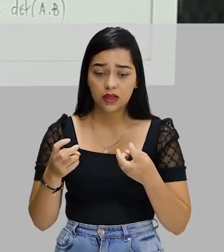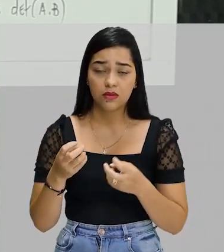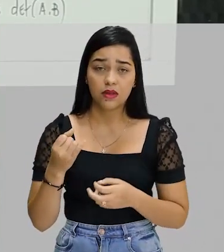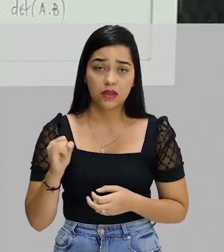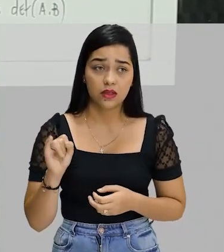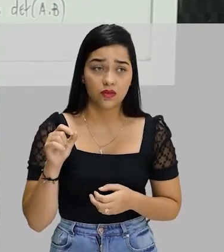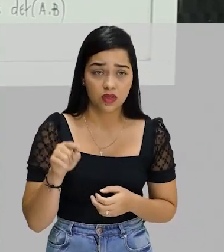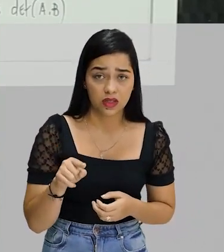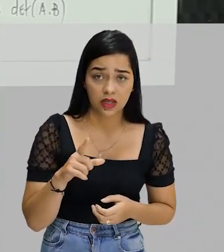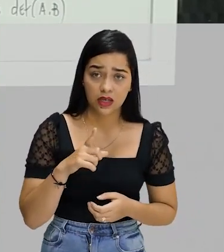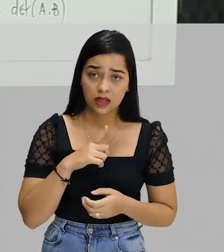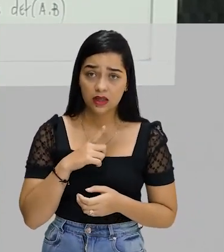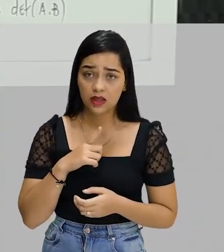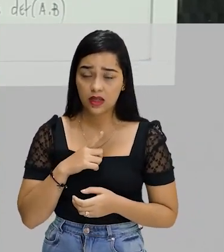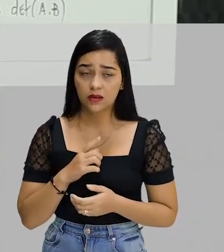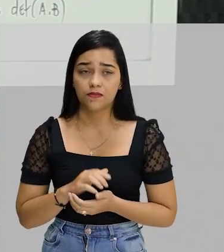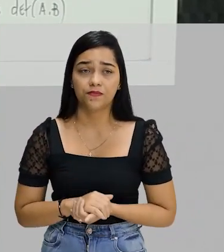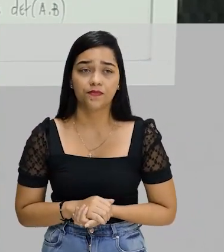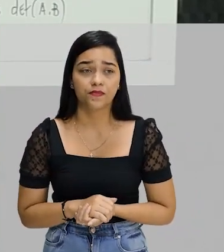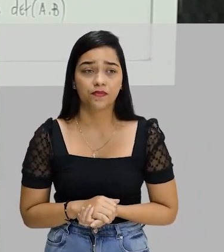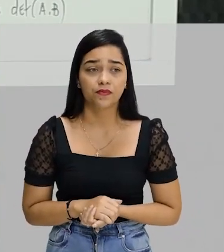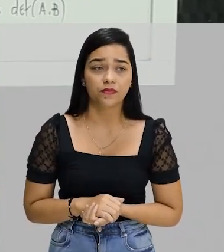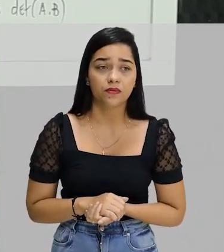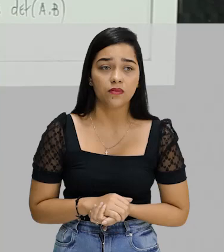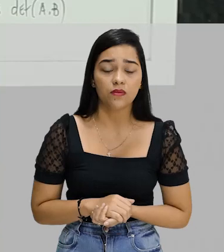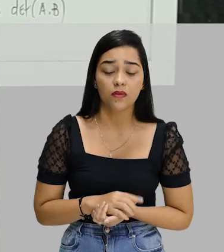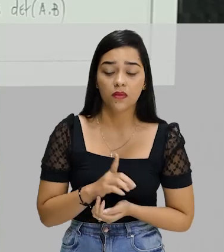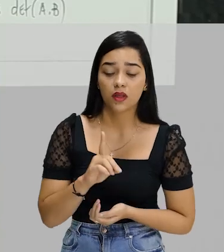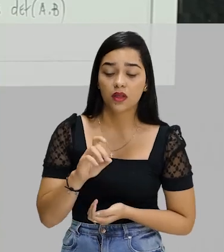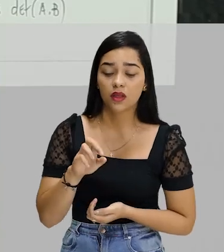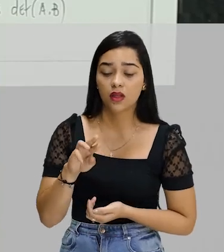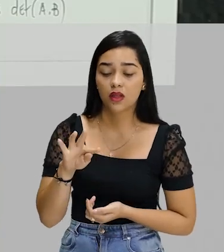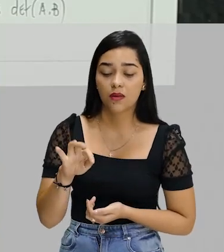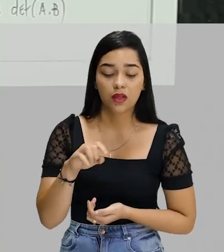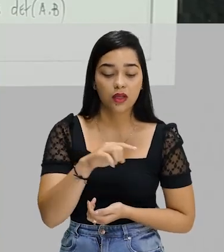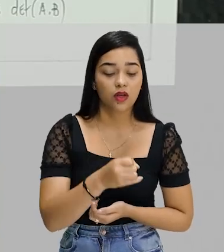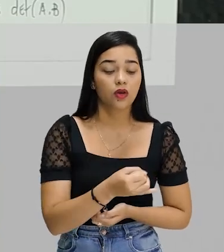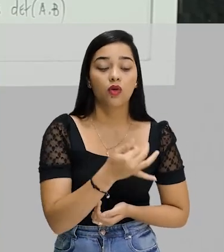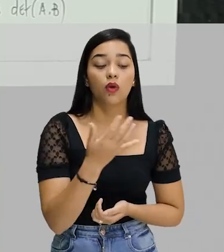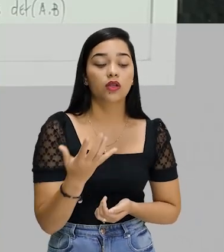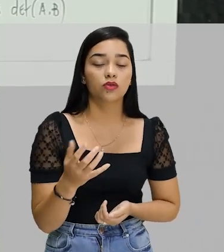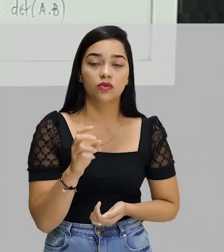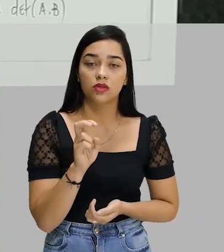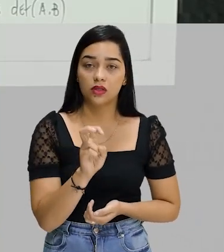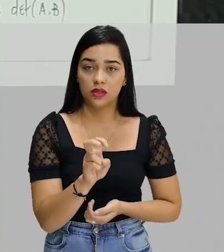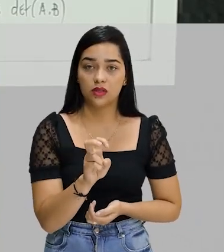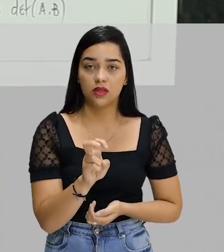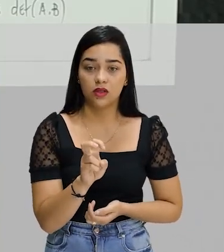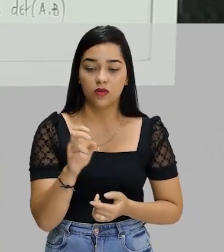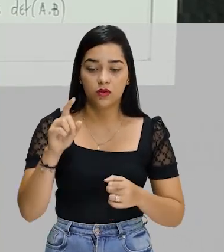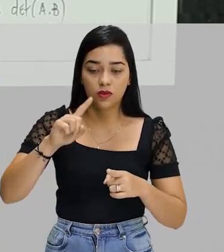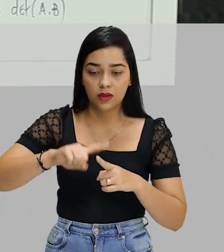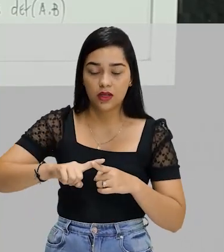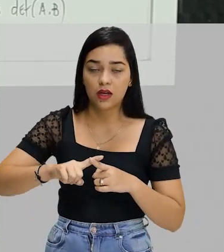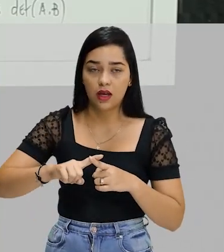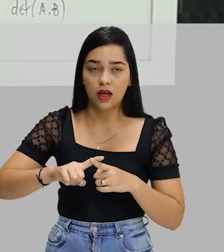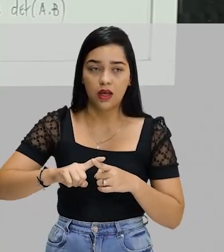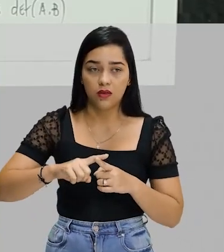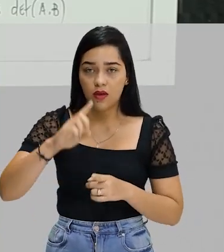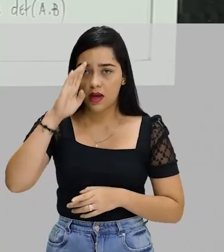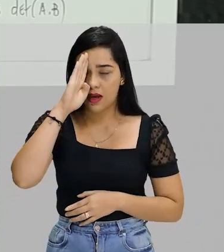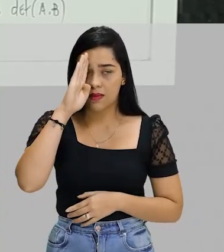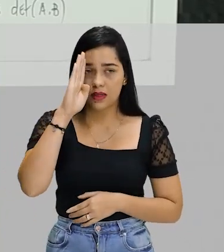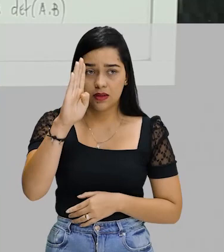se você tem aqui, galera, o seguinte, o determinante dessa aqui vai ser quanto? Vai ser 5, multiplica a